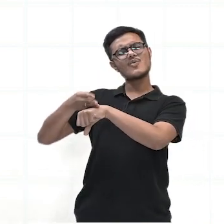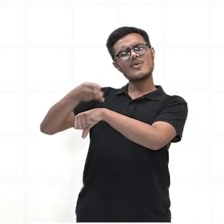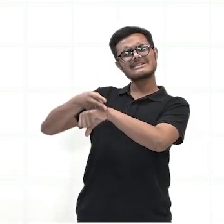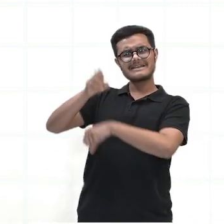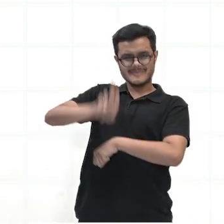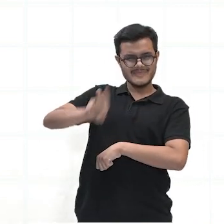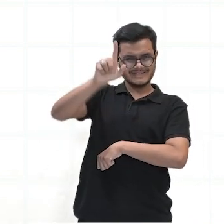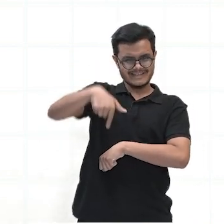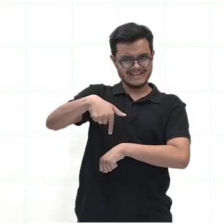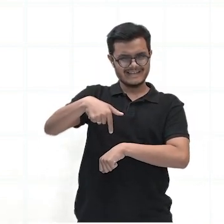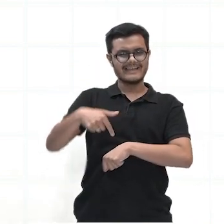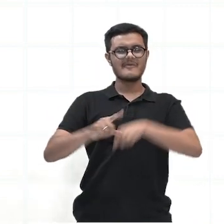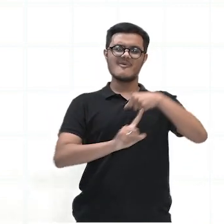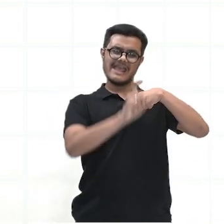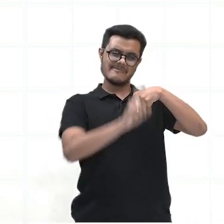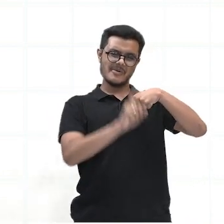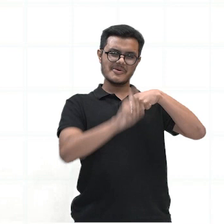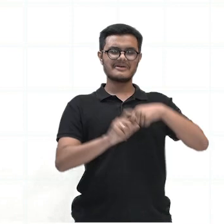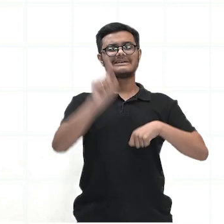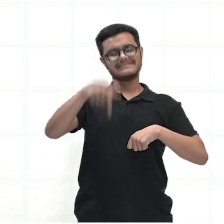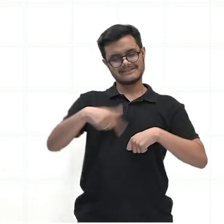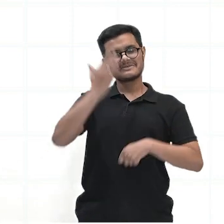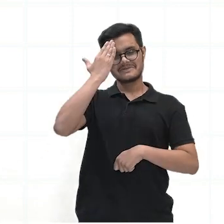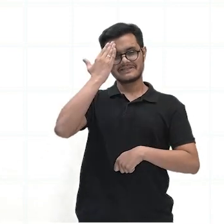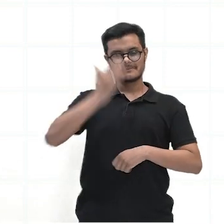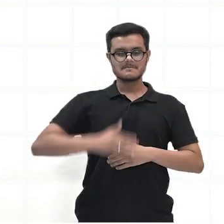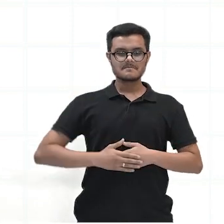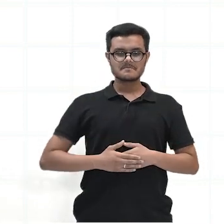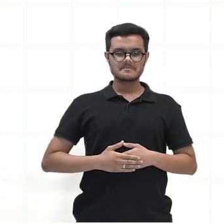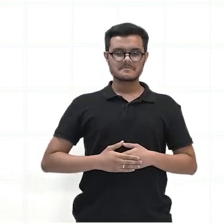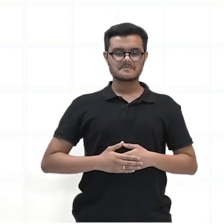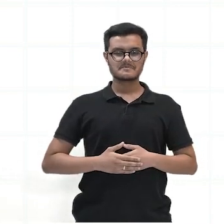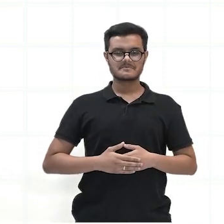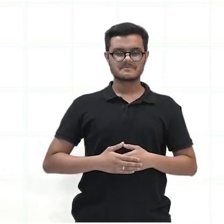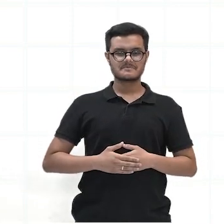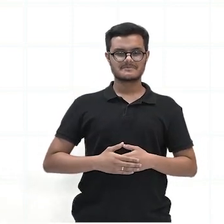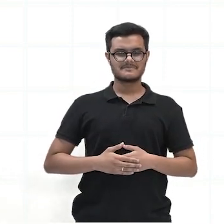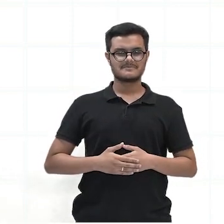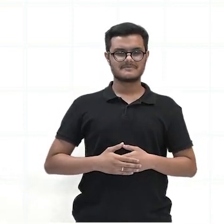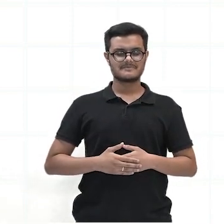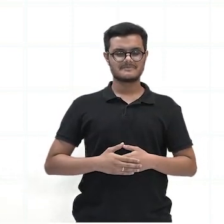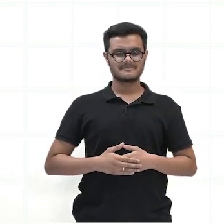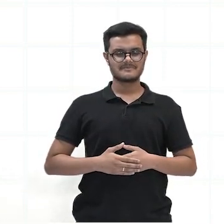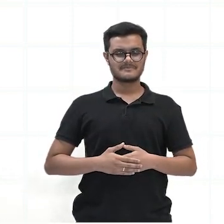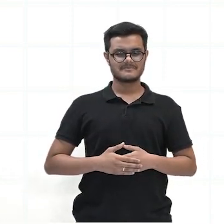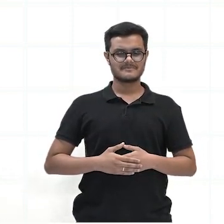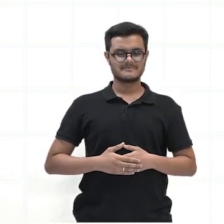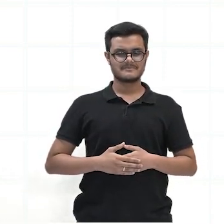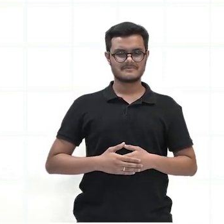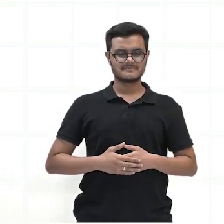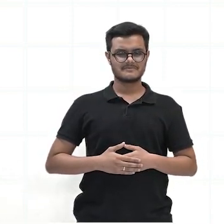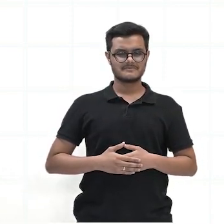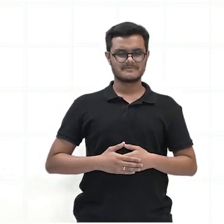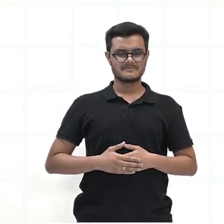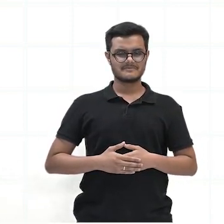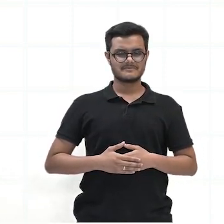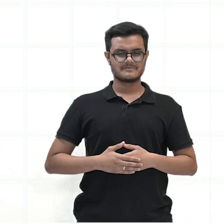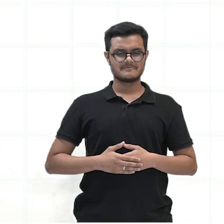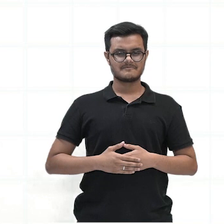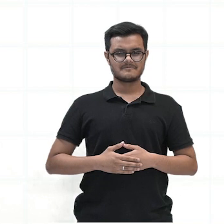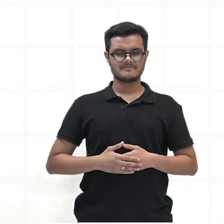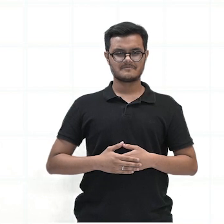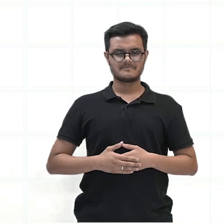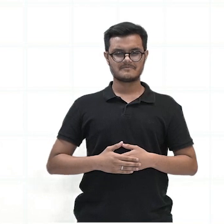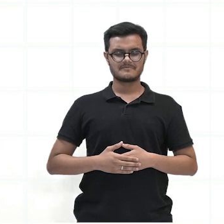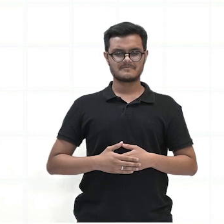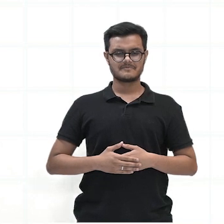emoji, não é? Continuando, they use pictures. They, olha aí o nosso pronome pessoal,